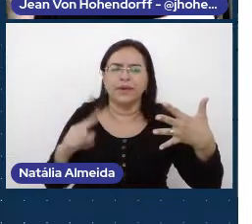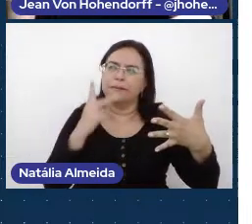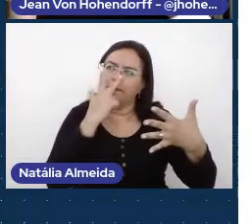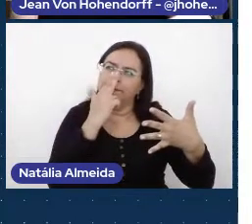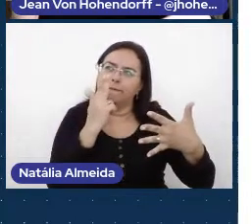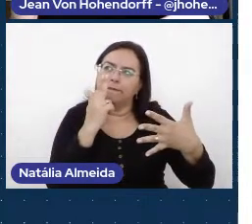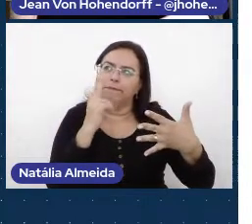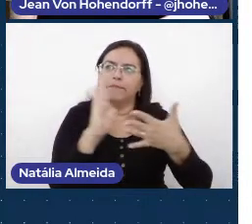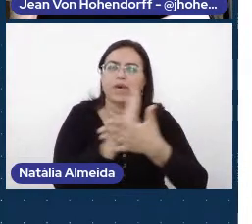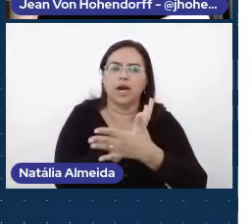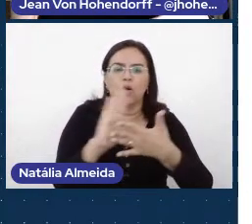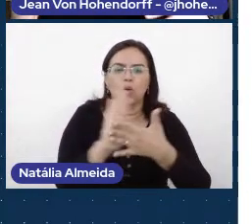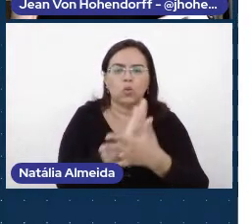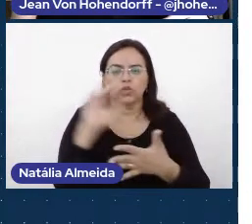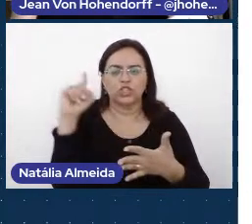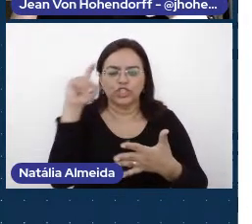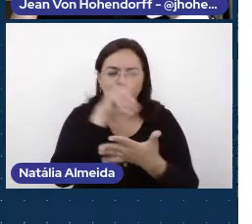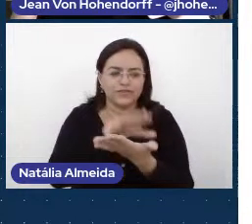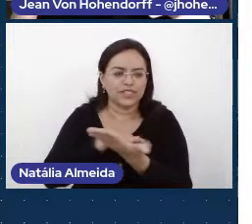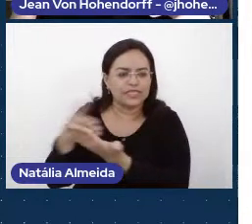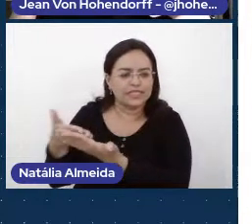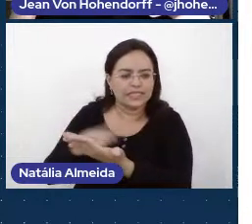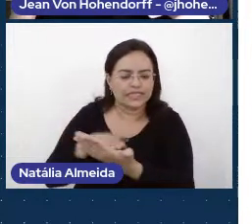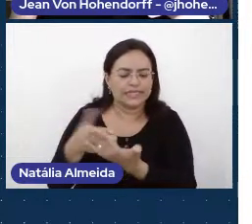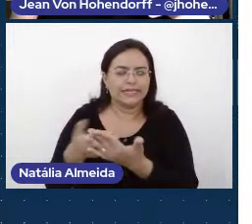Algumas coisas são difíceis de traduzir, né, galera, mas